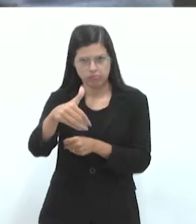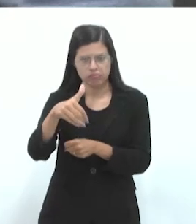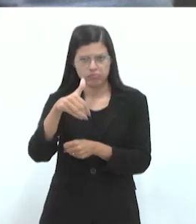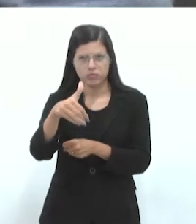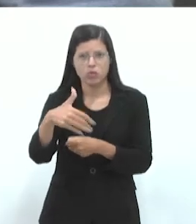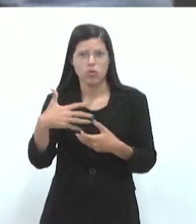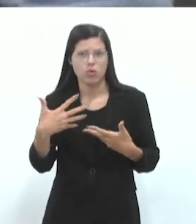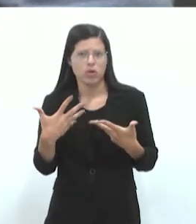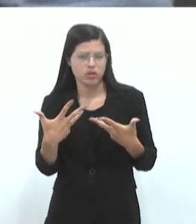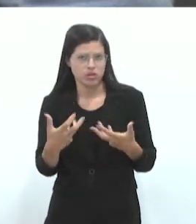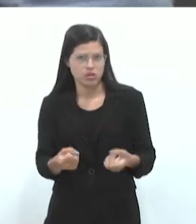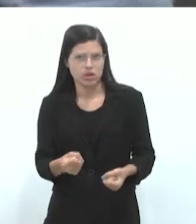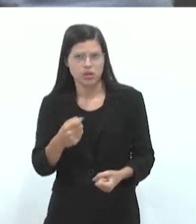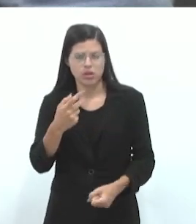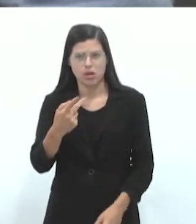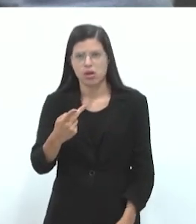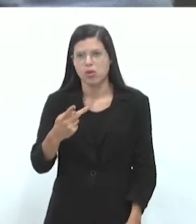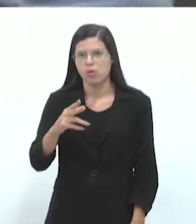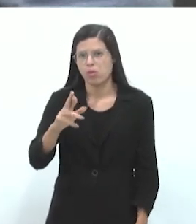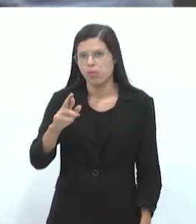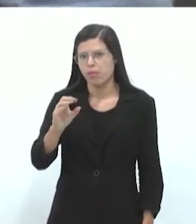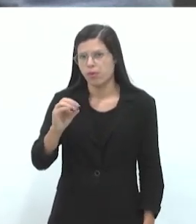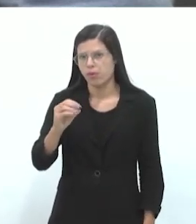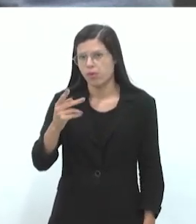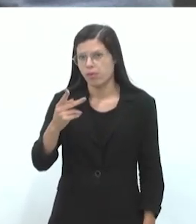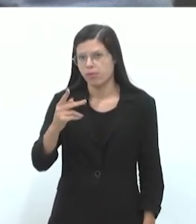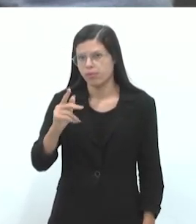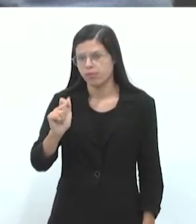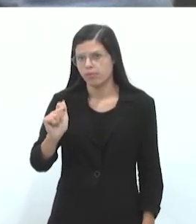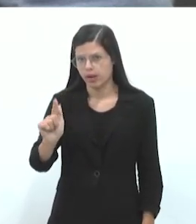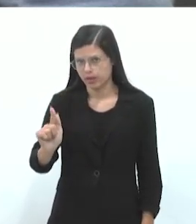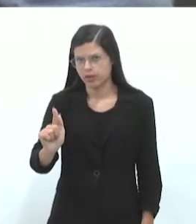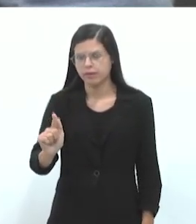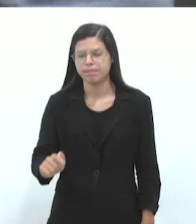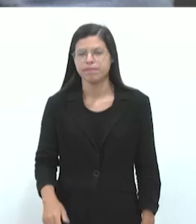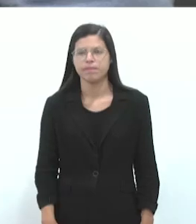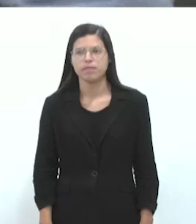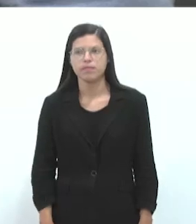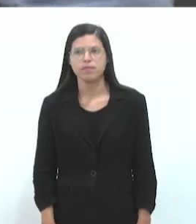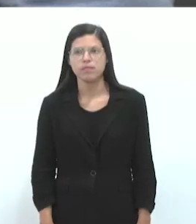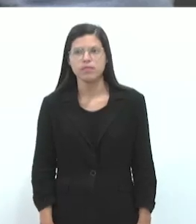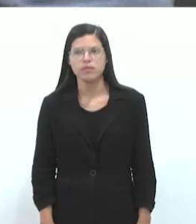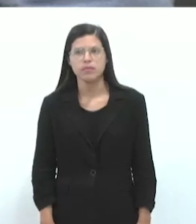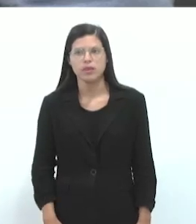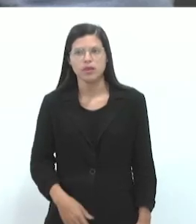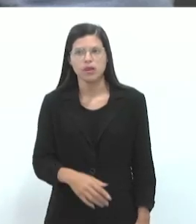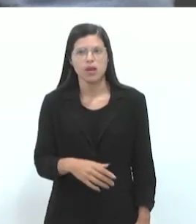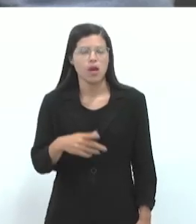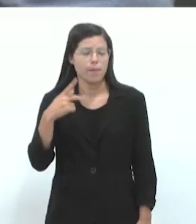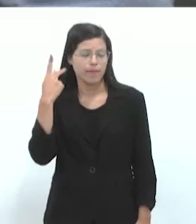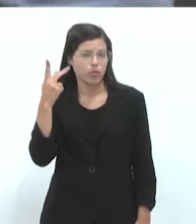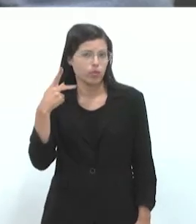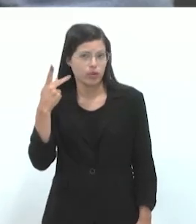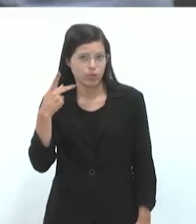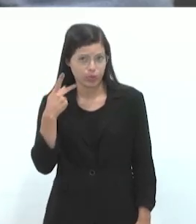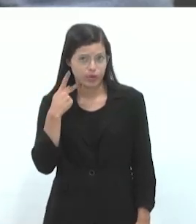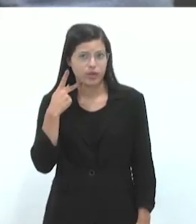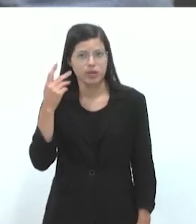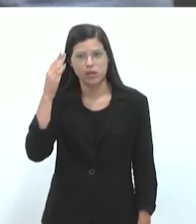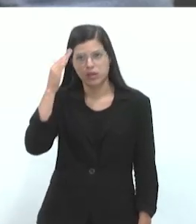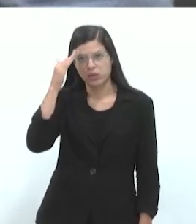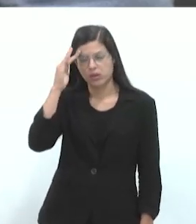ao Propag, a gente sai do regime de recuperação fiscal. E a douta Procuradoria entende